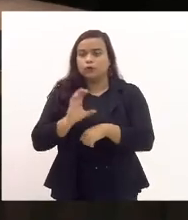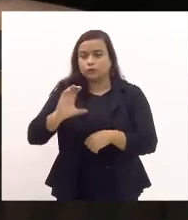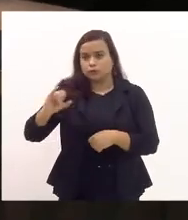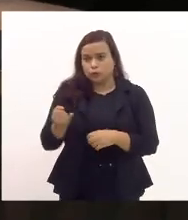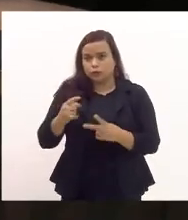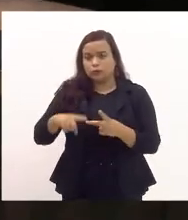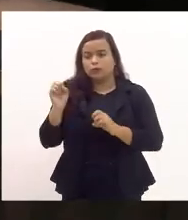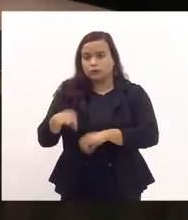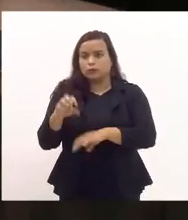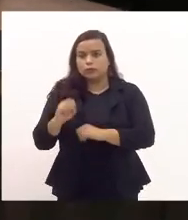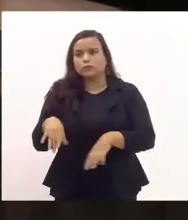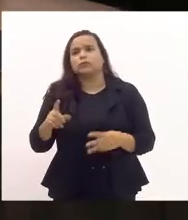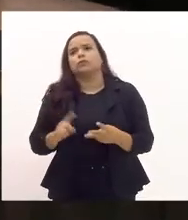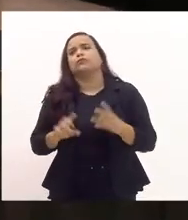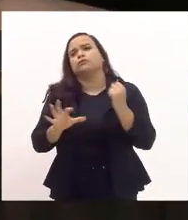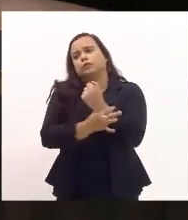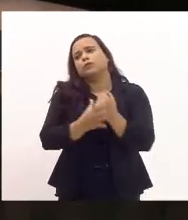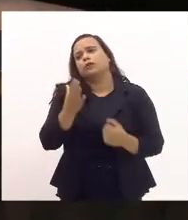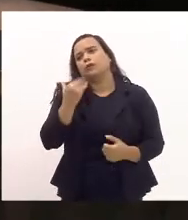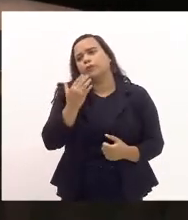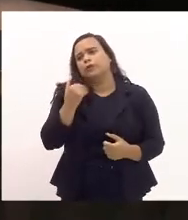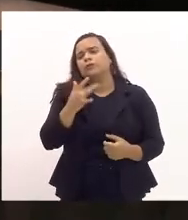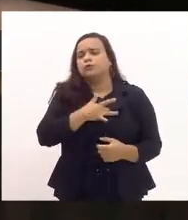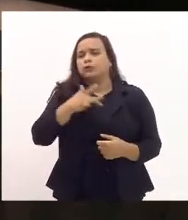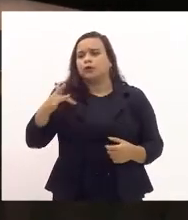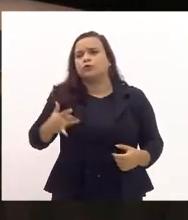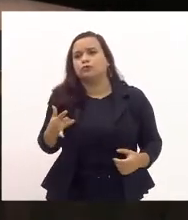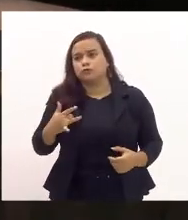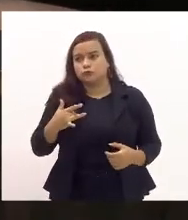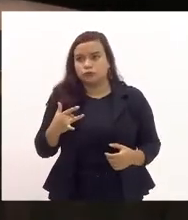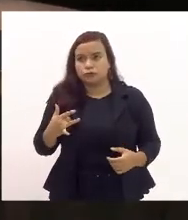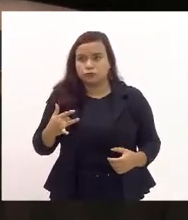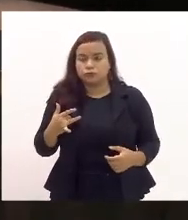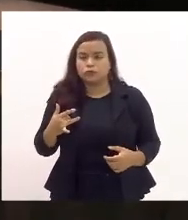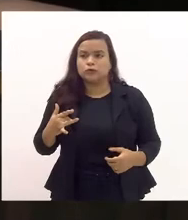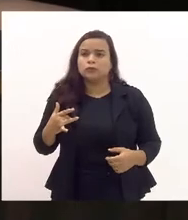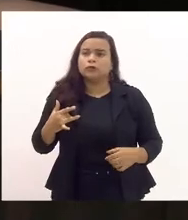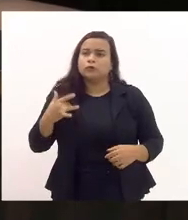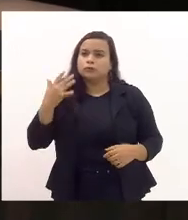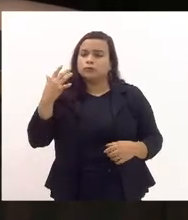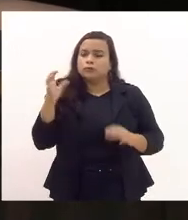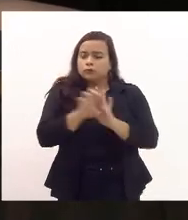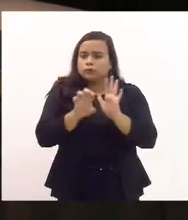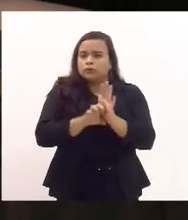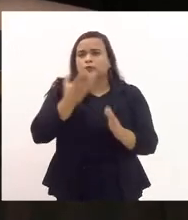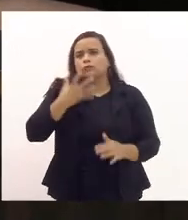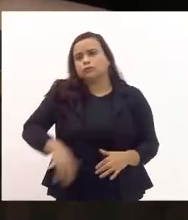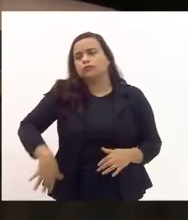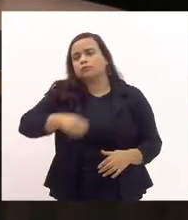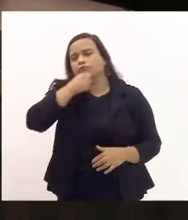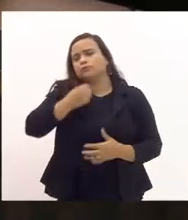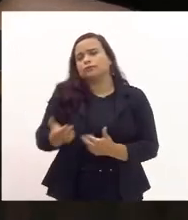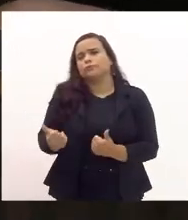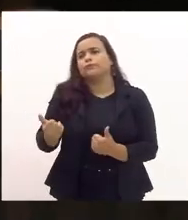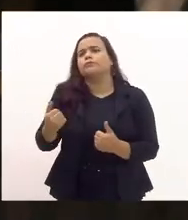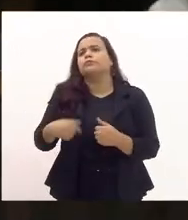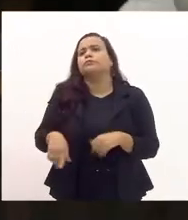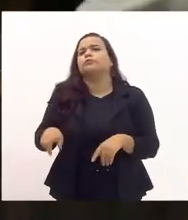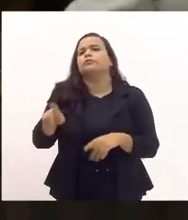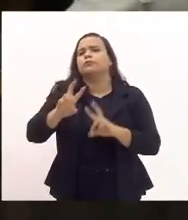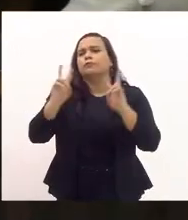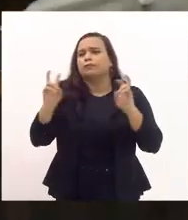educação segurança alimentar de saúde criança da segunda querendo adolescente do Idoso assuntos municipais e